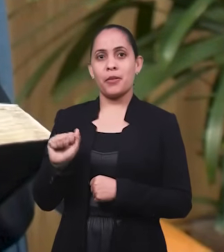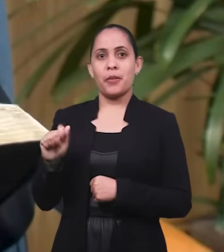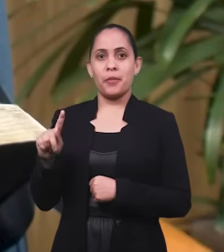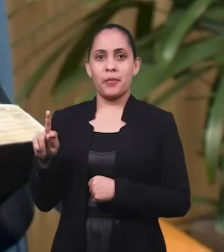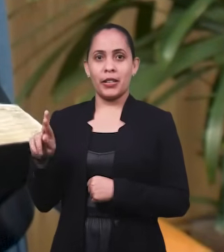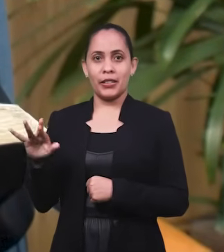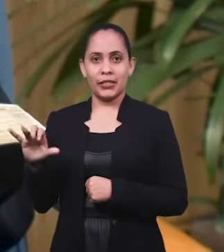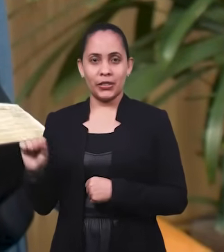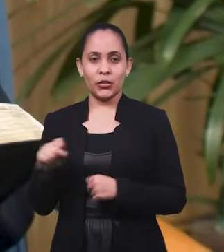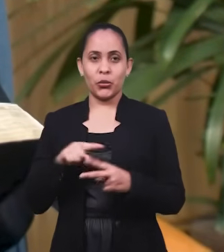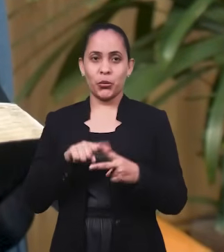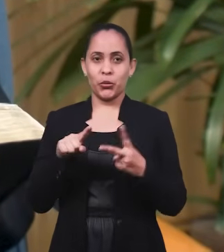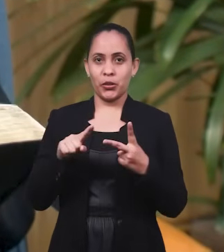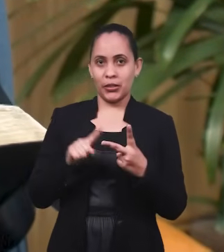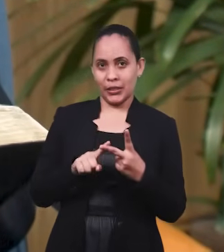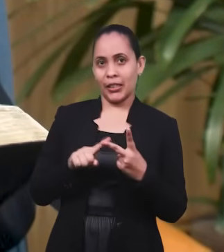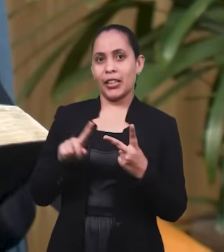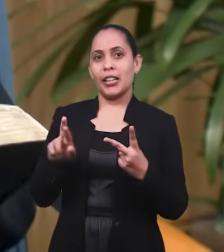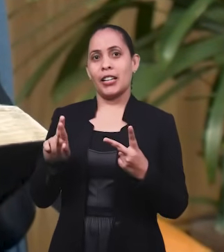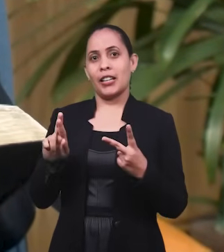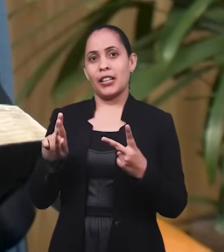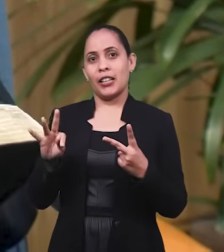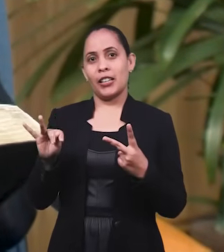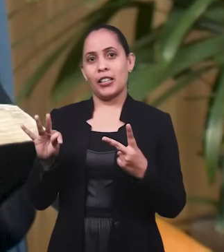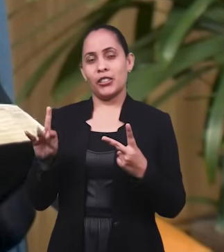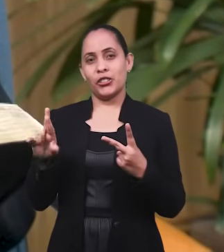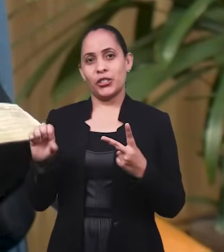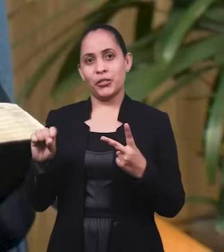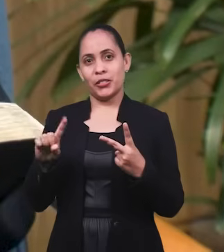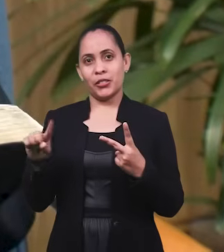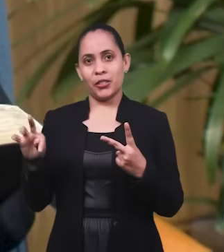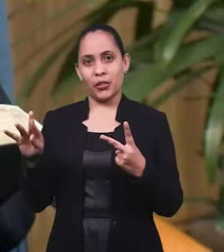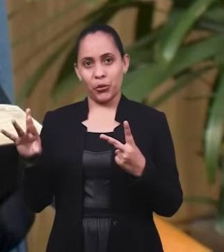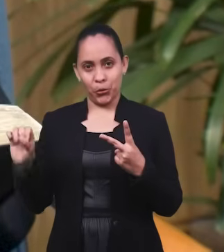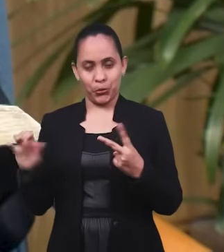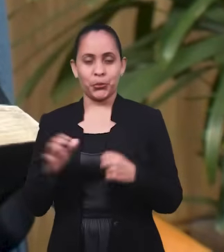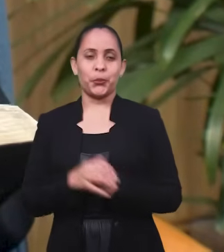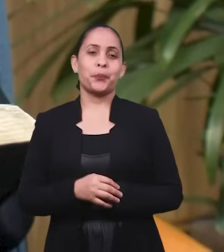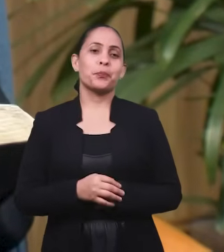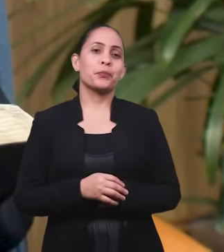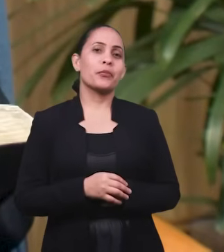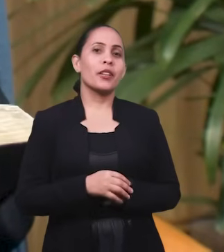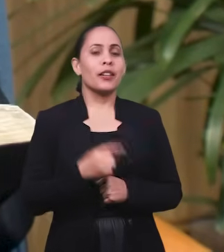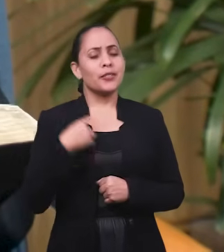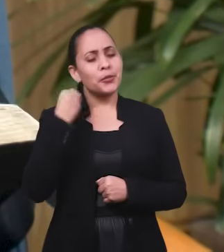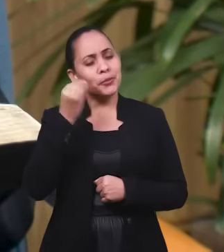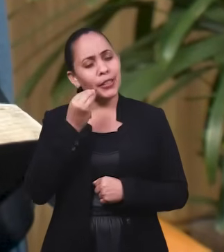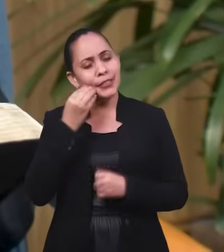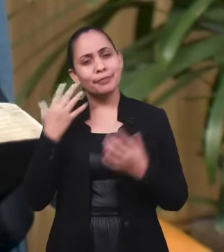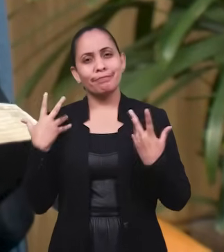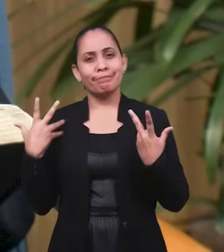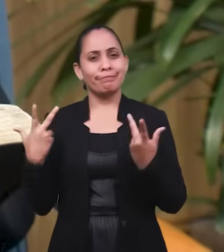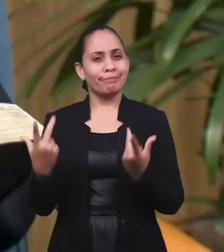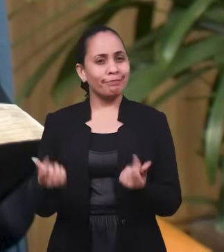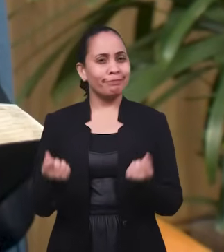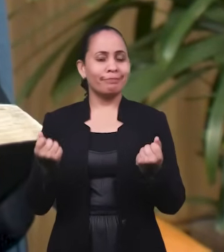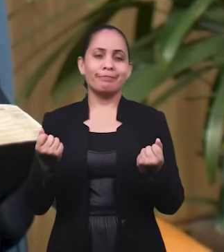Retiro Saudoso, São duas igrejas. E as experiências com oração, elas são grandes,